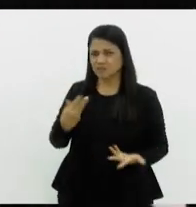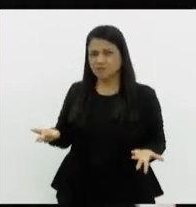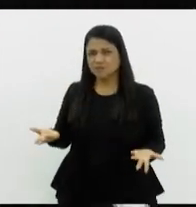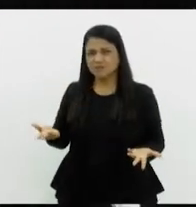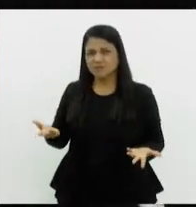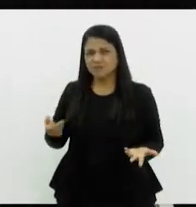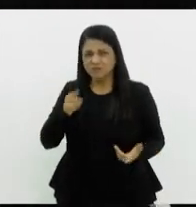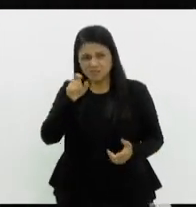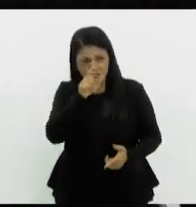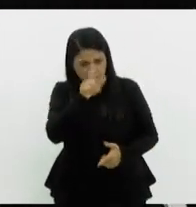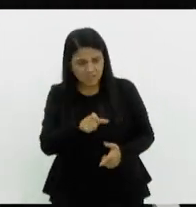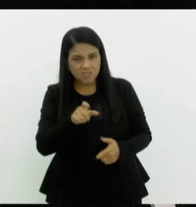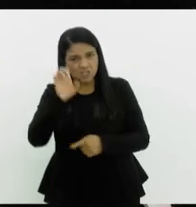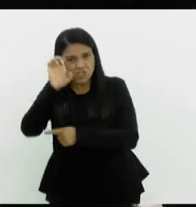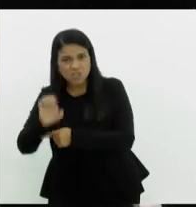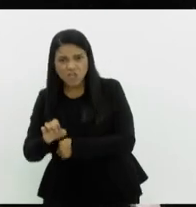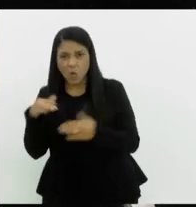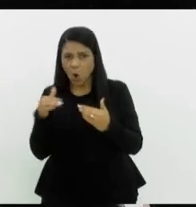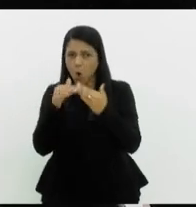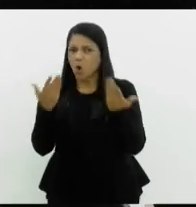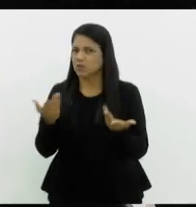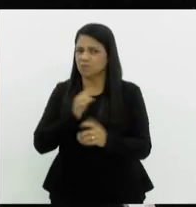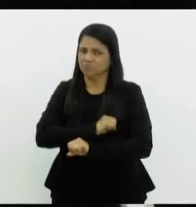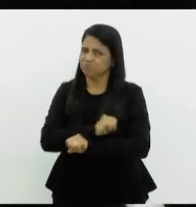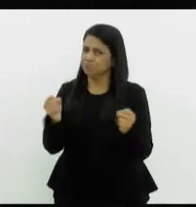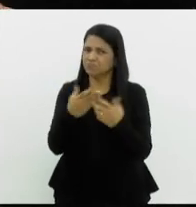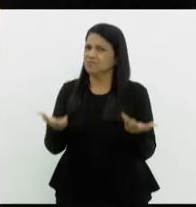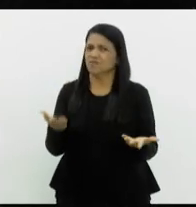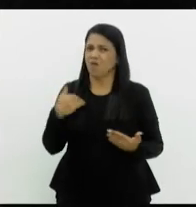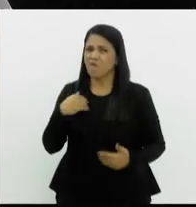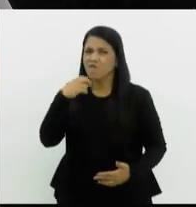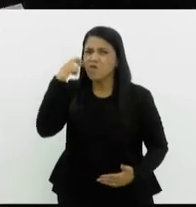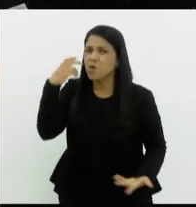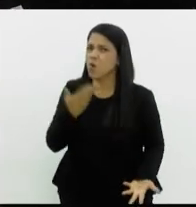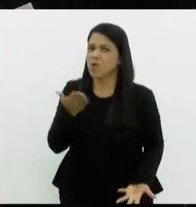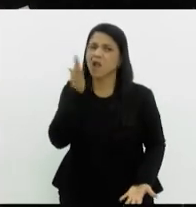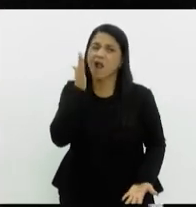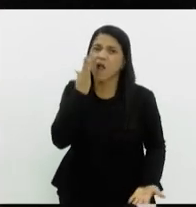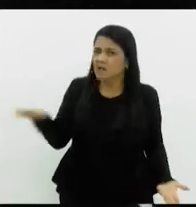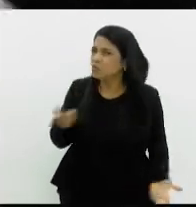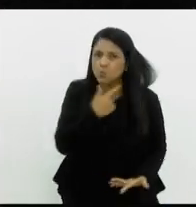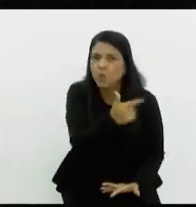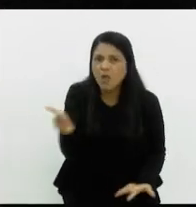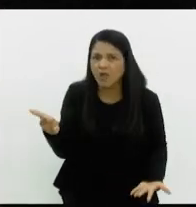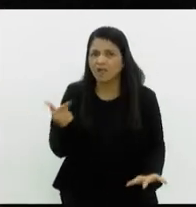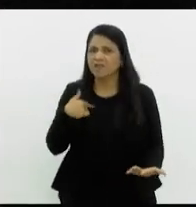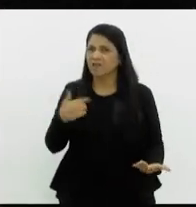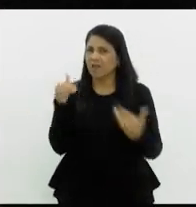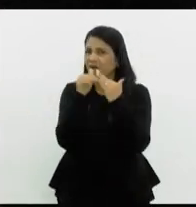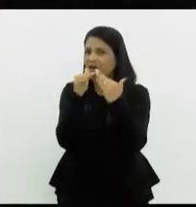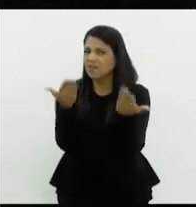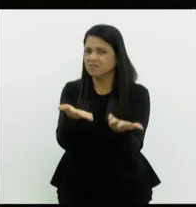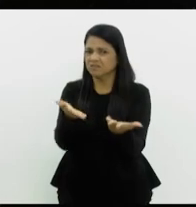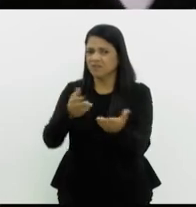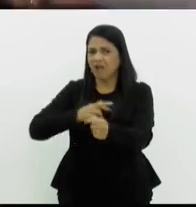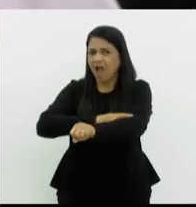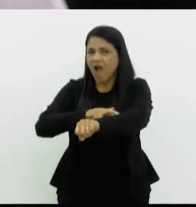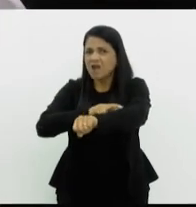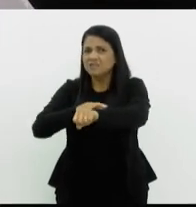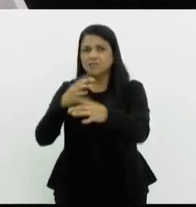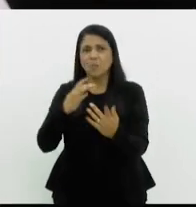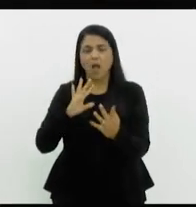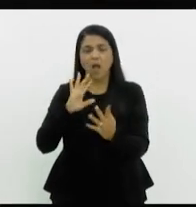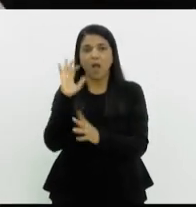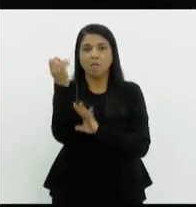você que é de esquerda e concorda com isso, você só pode estar com falta de vergonha na cara. Porque tem idiota que ainda vai concordar com isso. Porque até racismo ambiental estão